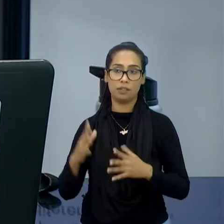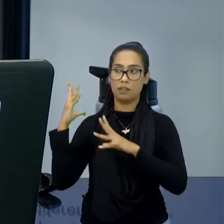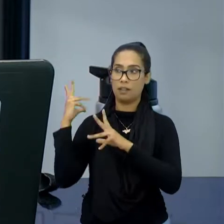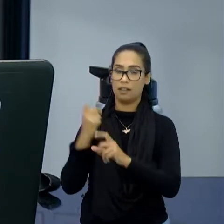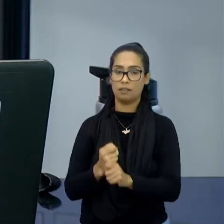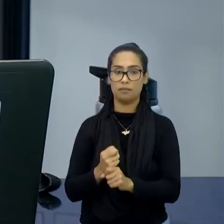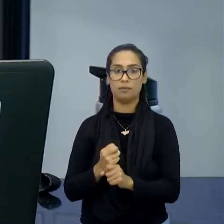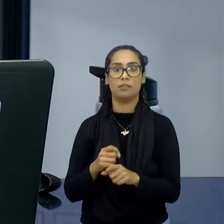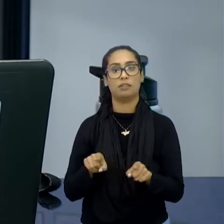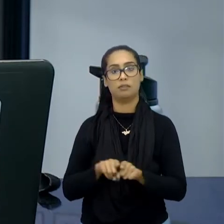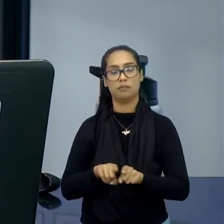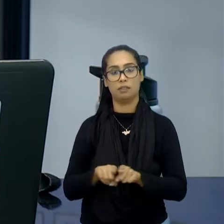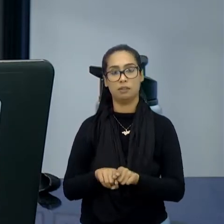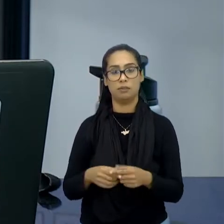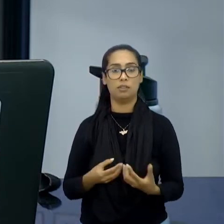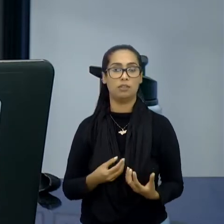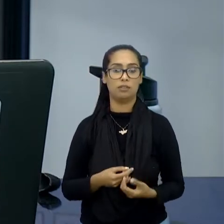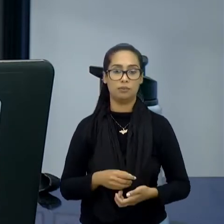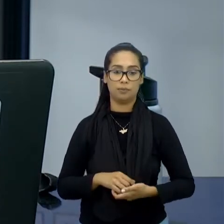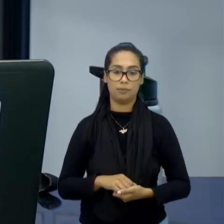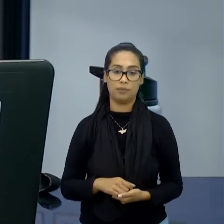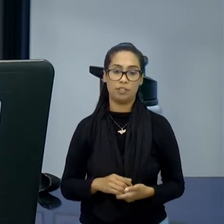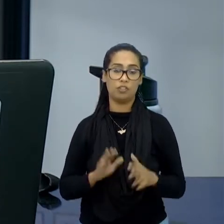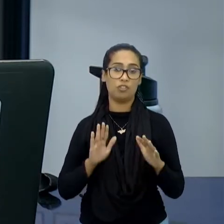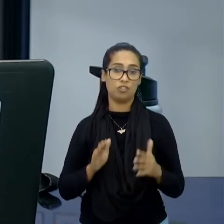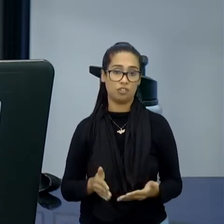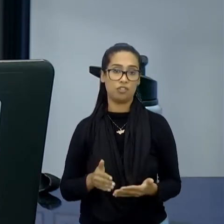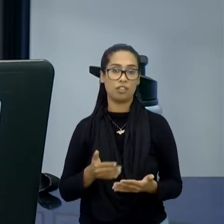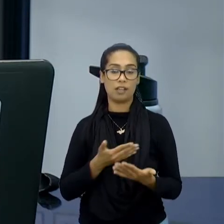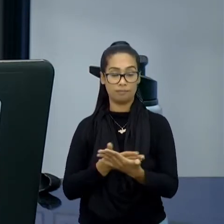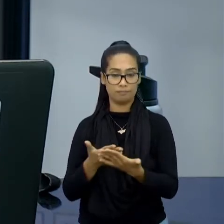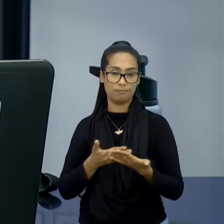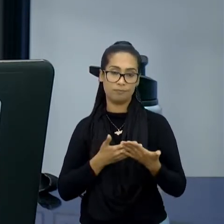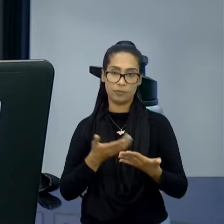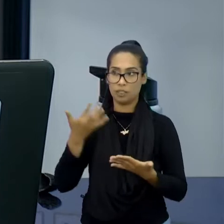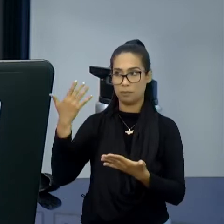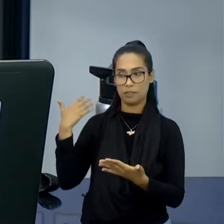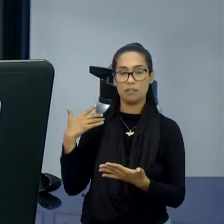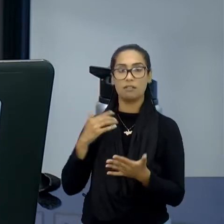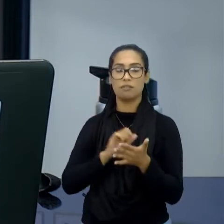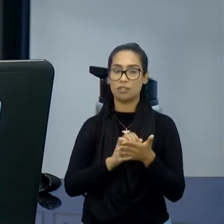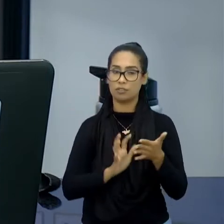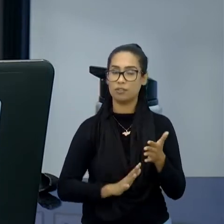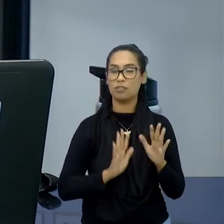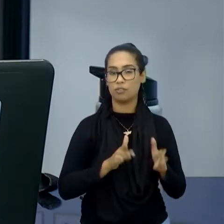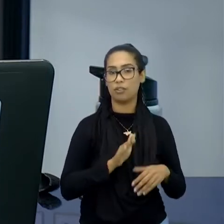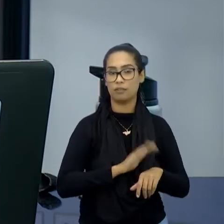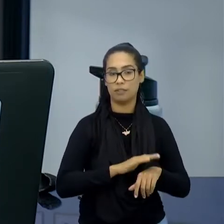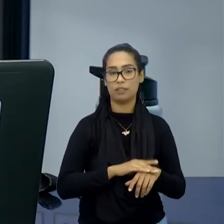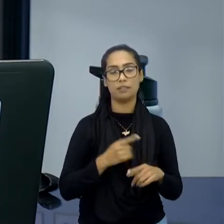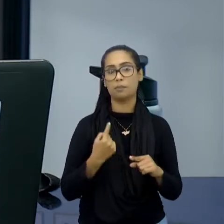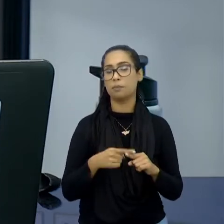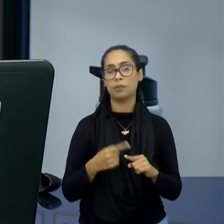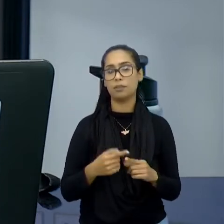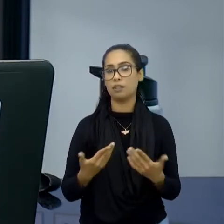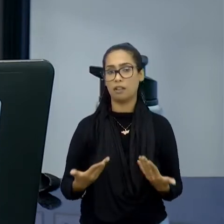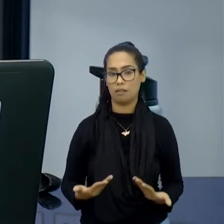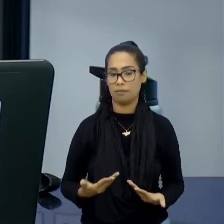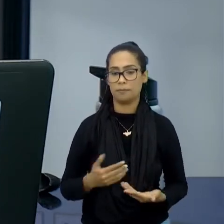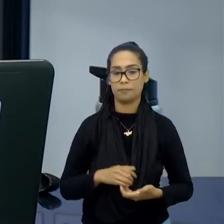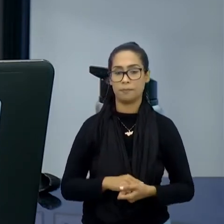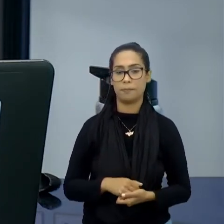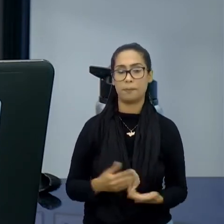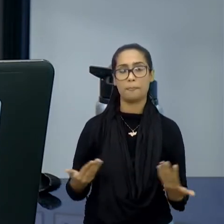recapitulação do que trabalhamos na atividade anterior. Por que a gente vai fazer isso, pessoal?